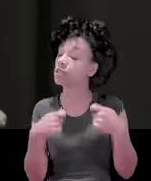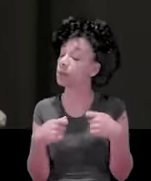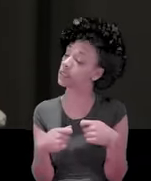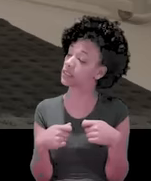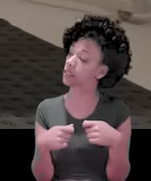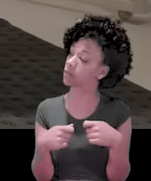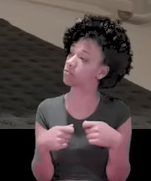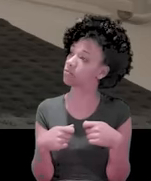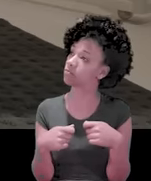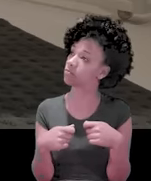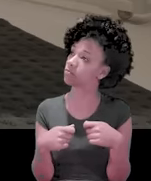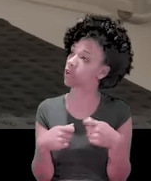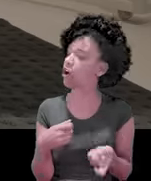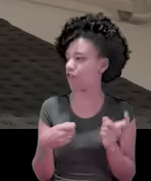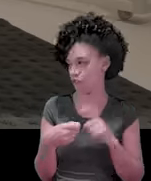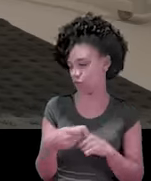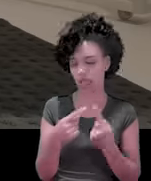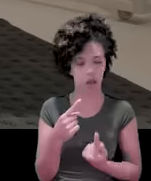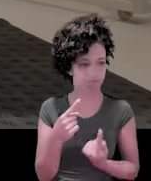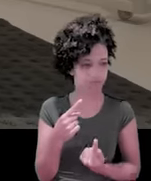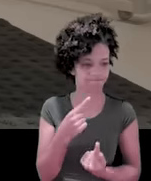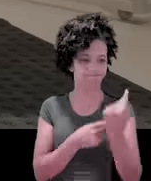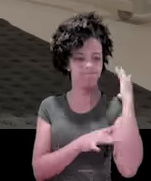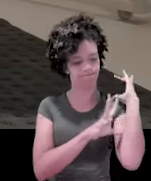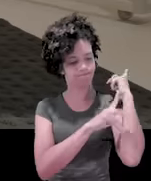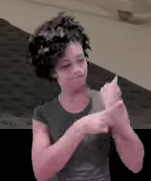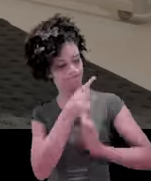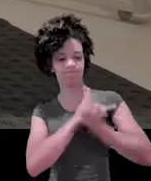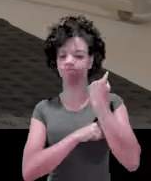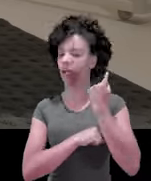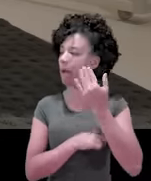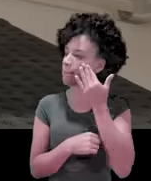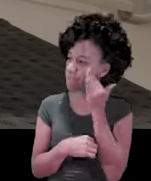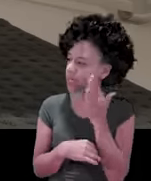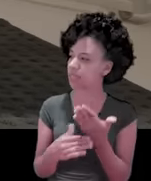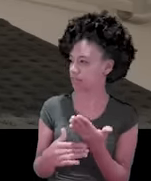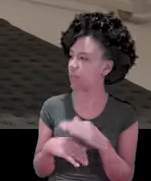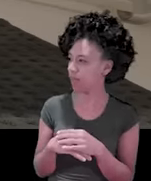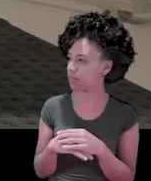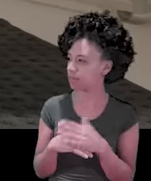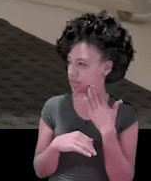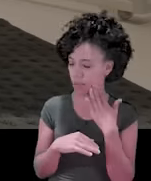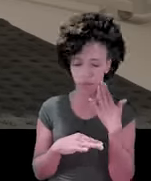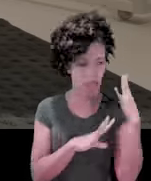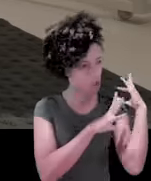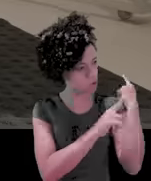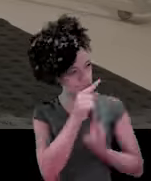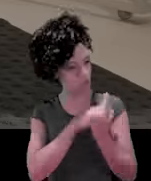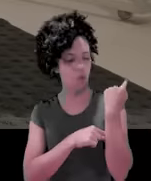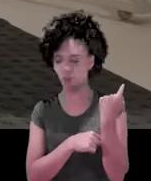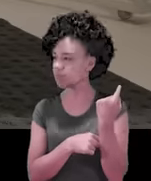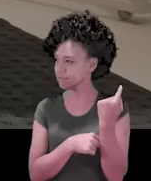precisam eu voltar para o primitivo às vezes para entender sentimentos cara